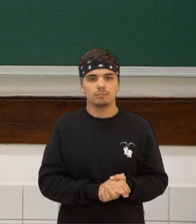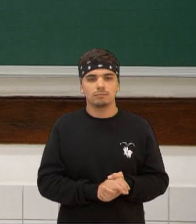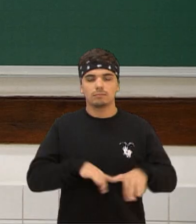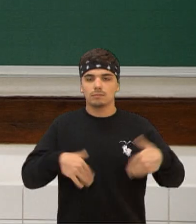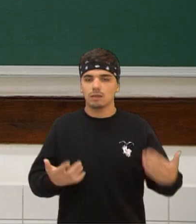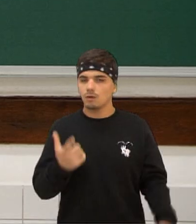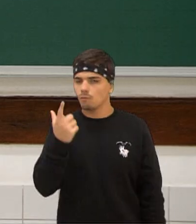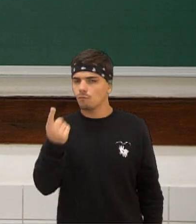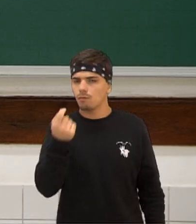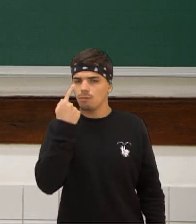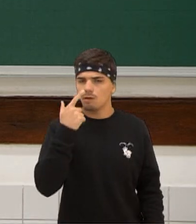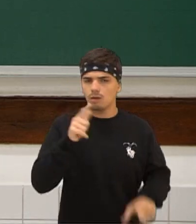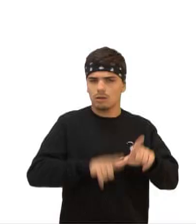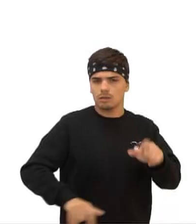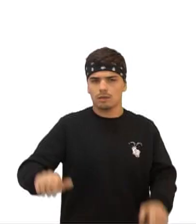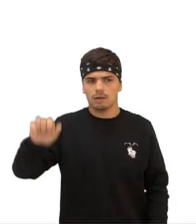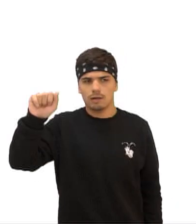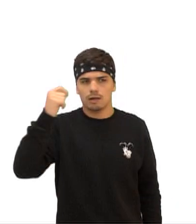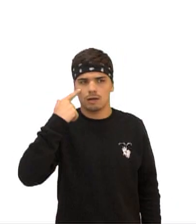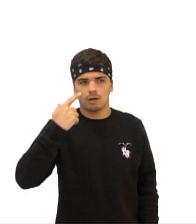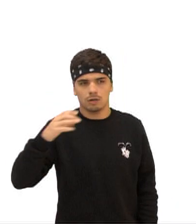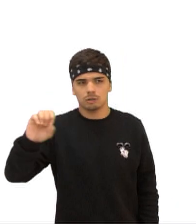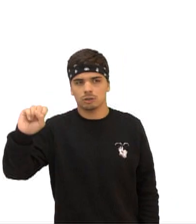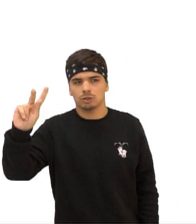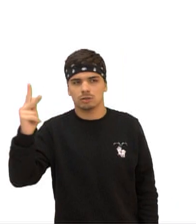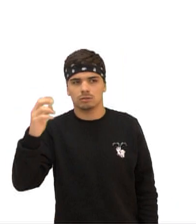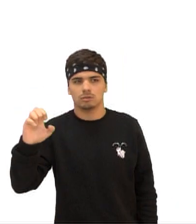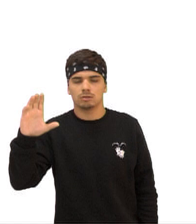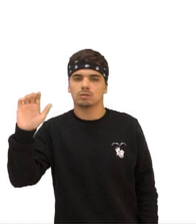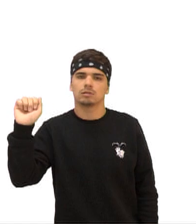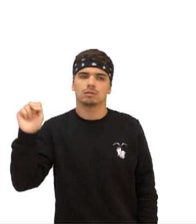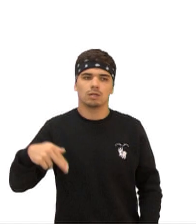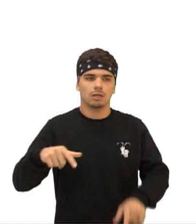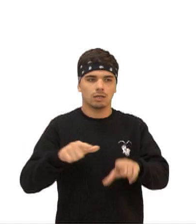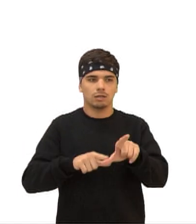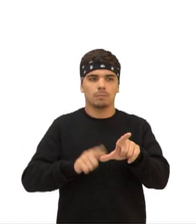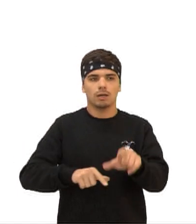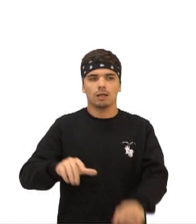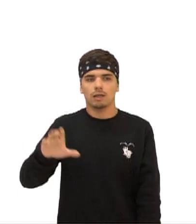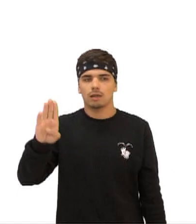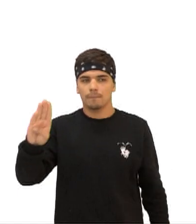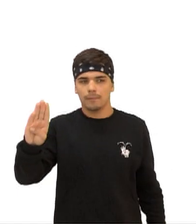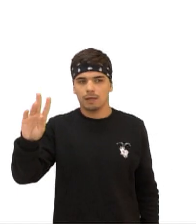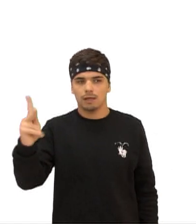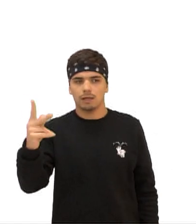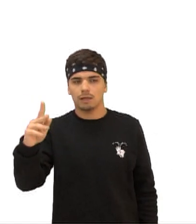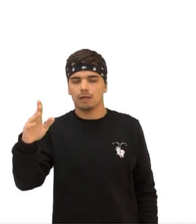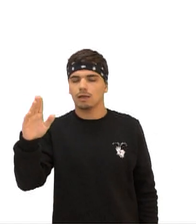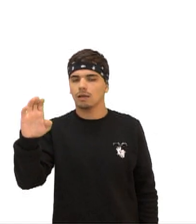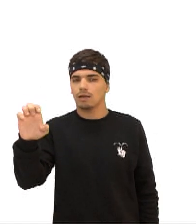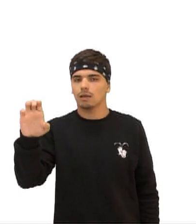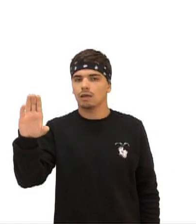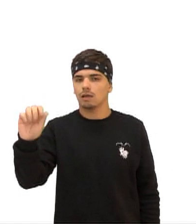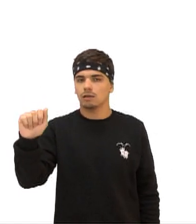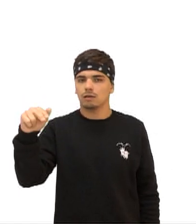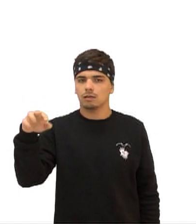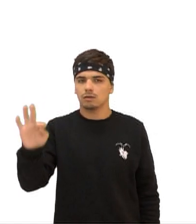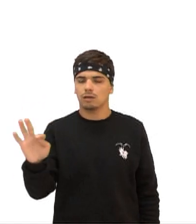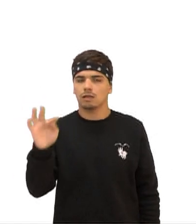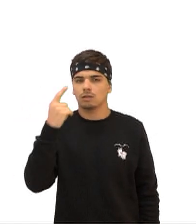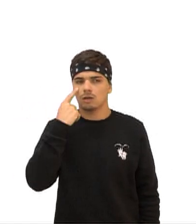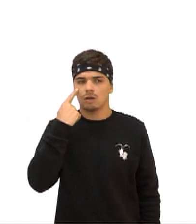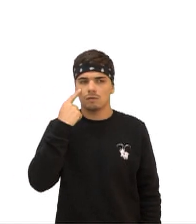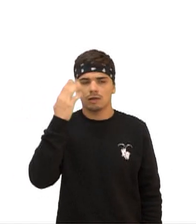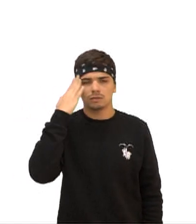vamos lá letra chique e letra B Rick temas como é que eu vou saber se ele quer pela